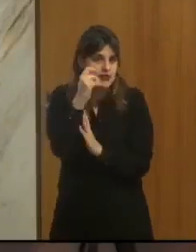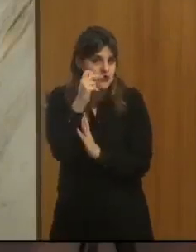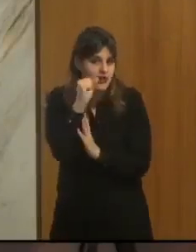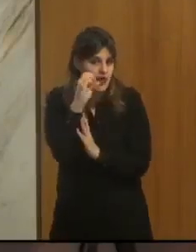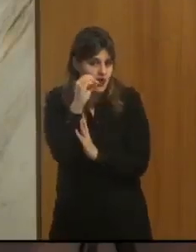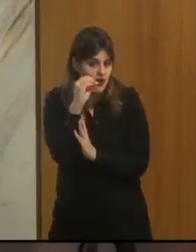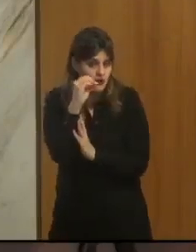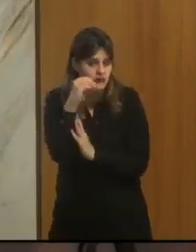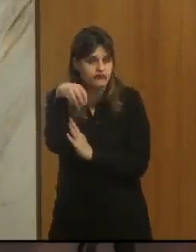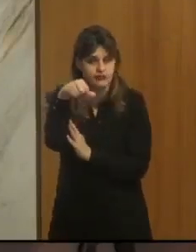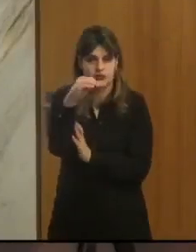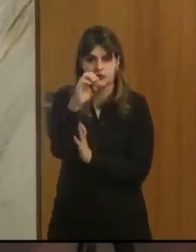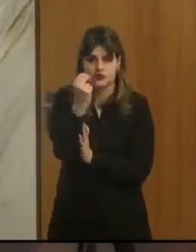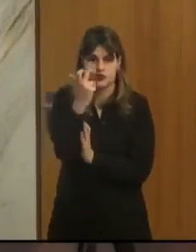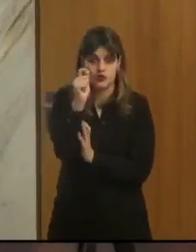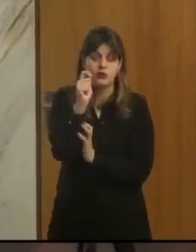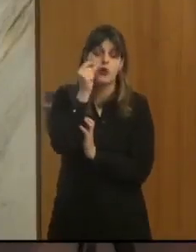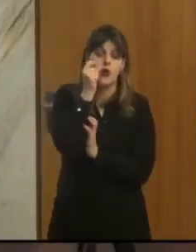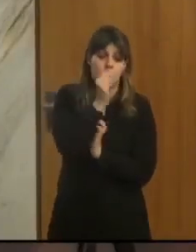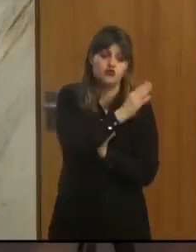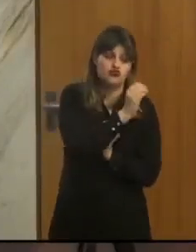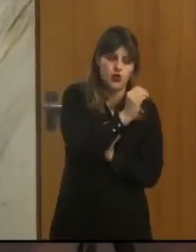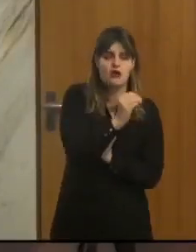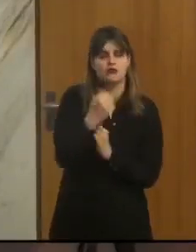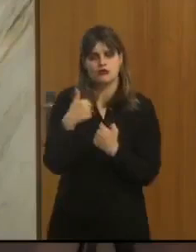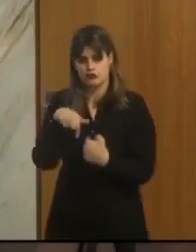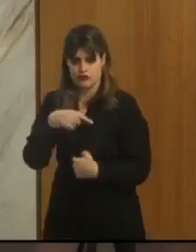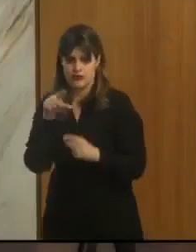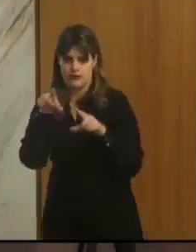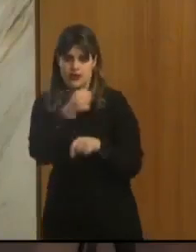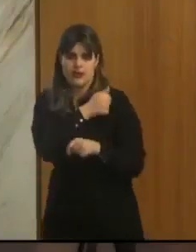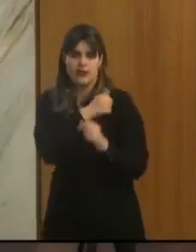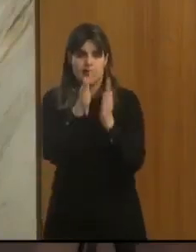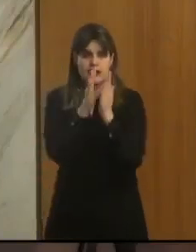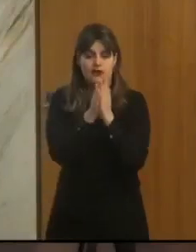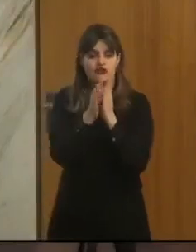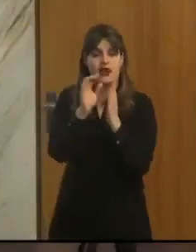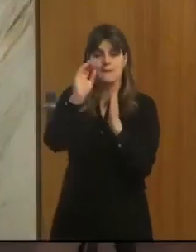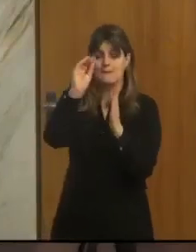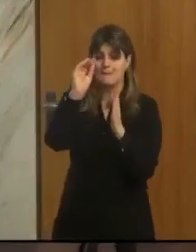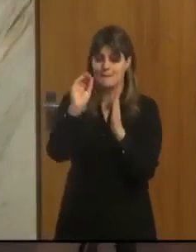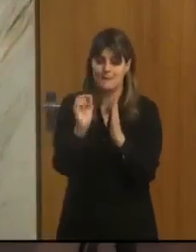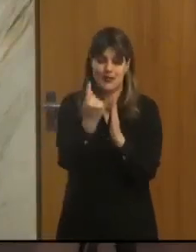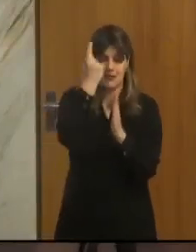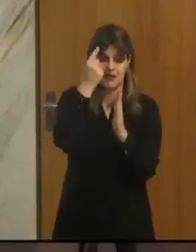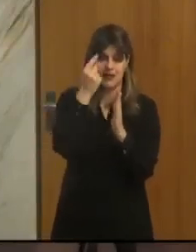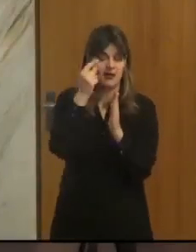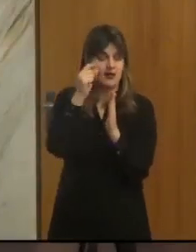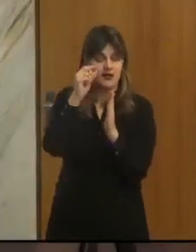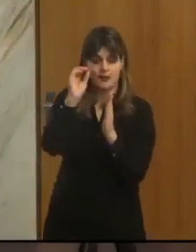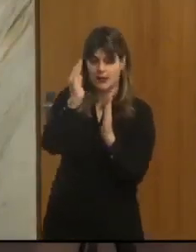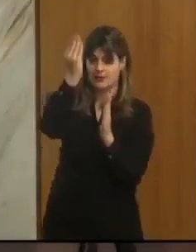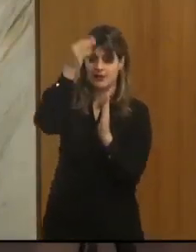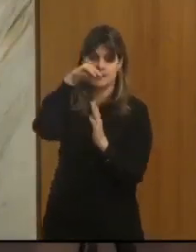nós percebemos, e o João Marujo também percebeu, que era a primeira igreja manuelina. Porque, de facto, se nós considerarmos o